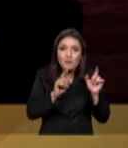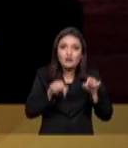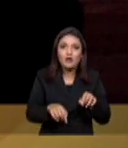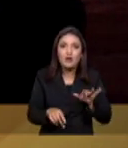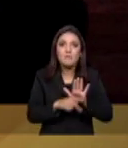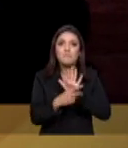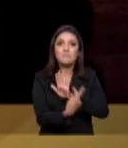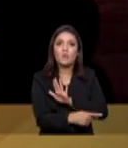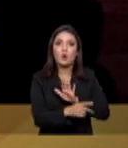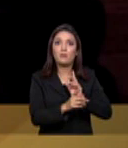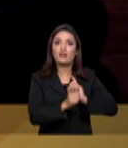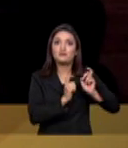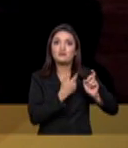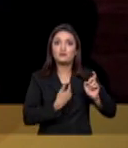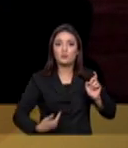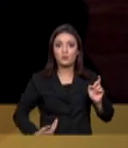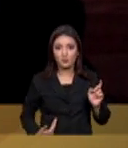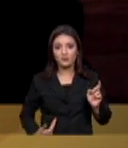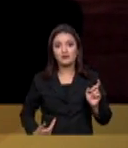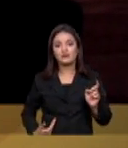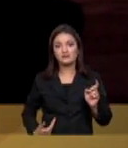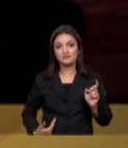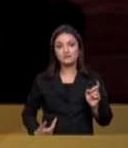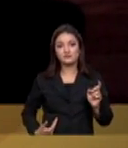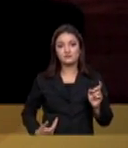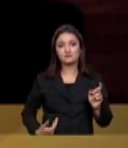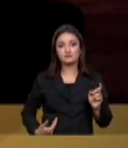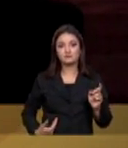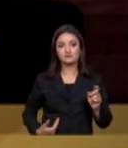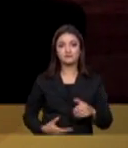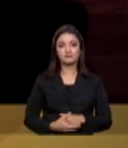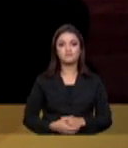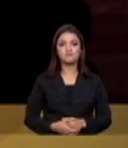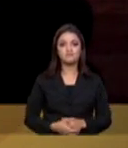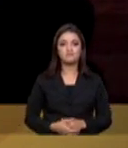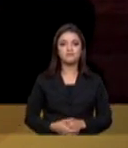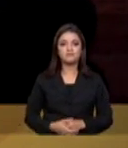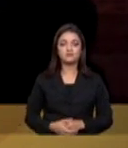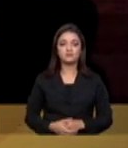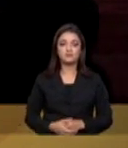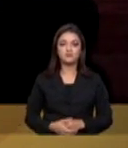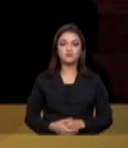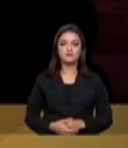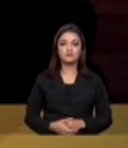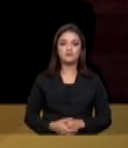pública Estadual agora são vendendo afinação de espinho